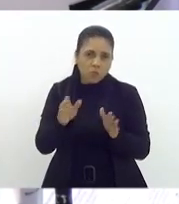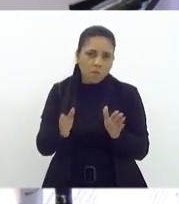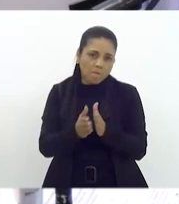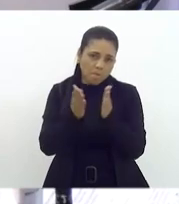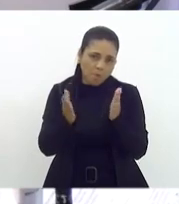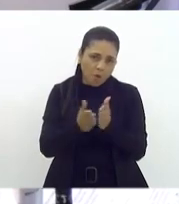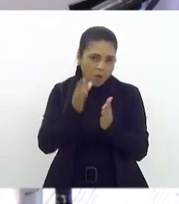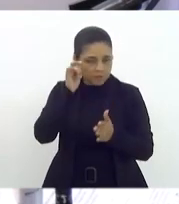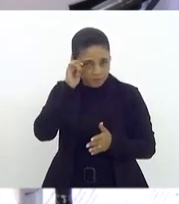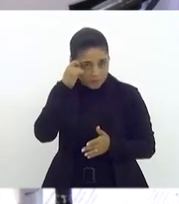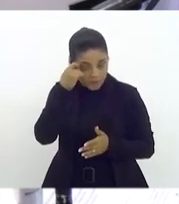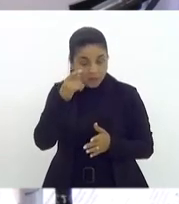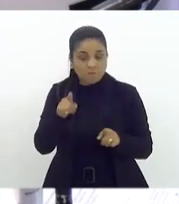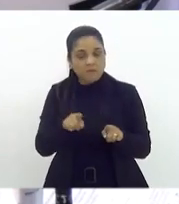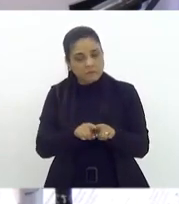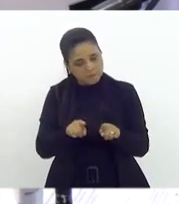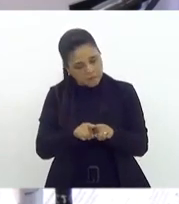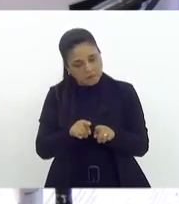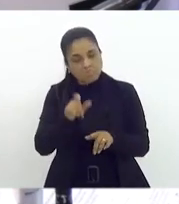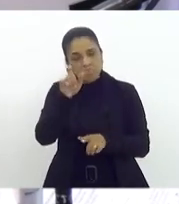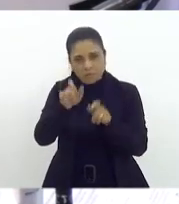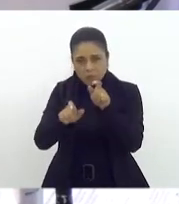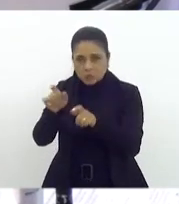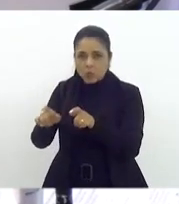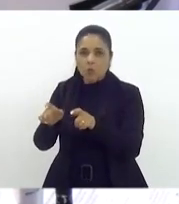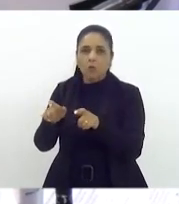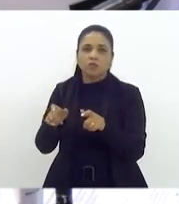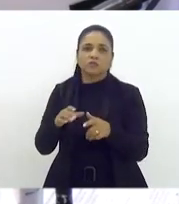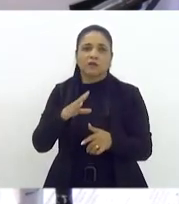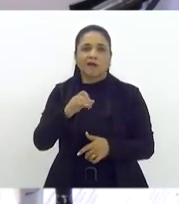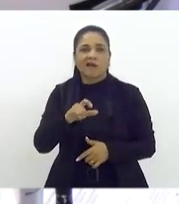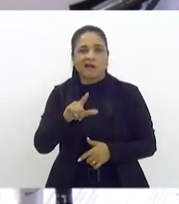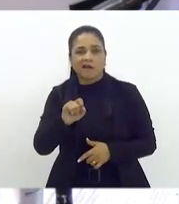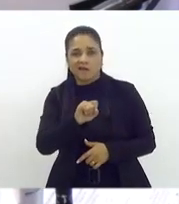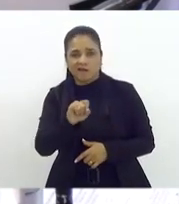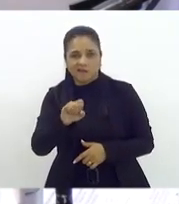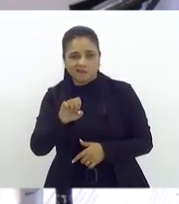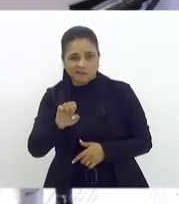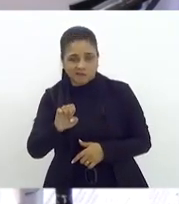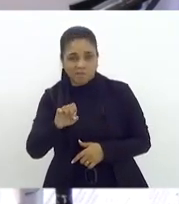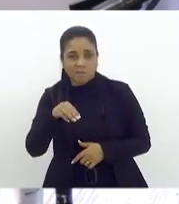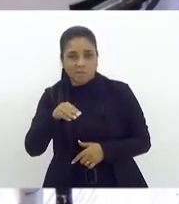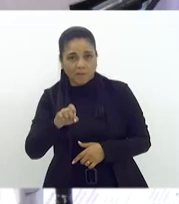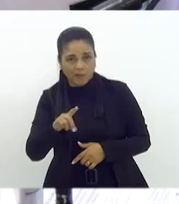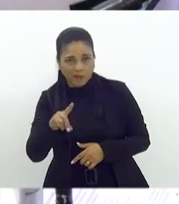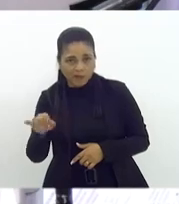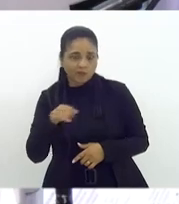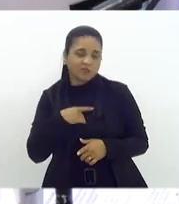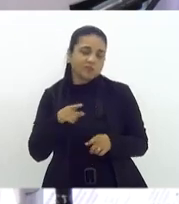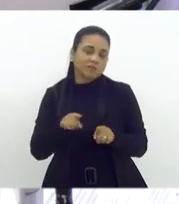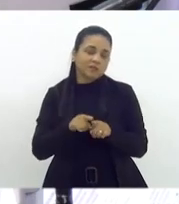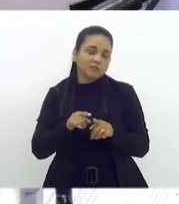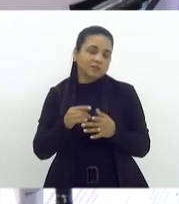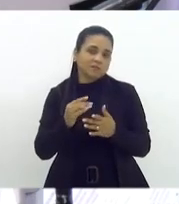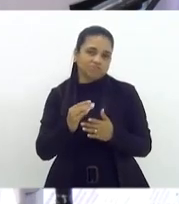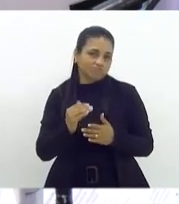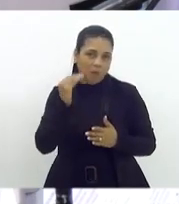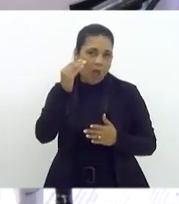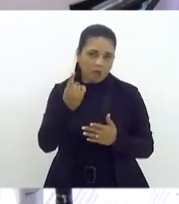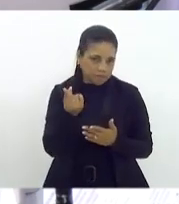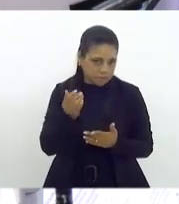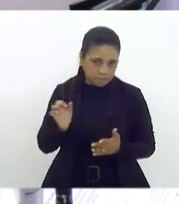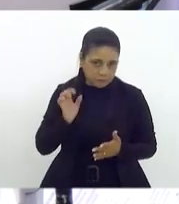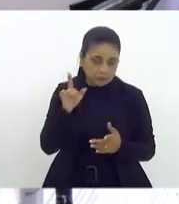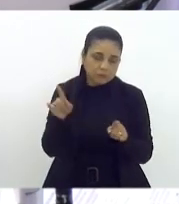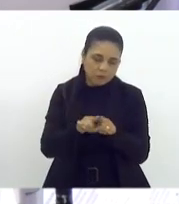pobres mas também tem pessoas de classe média e alta tendo esse tipo de justiça e então